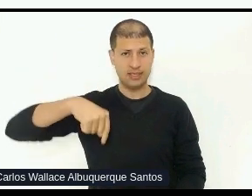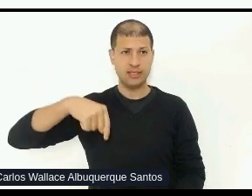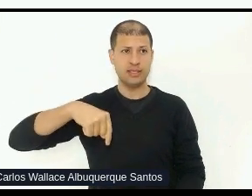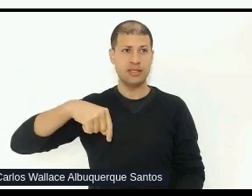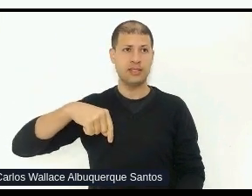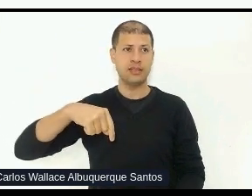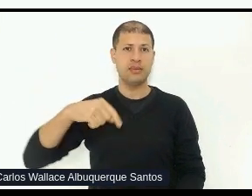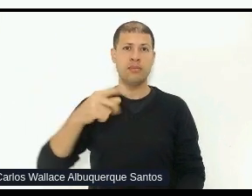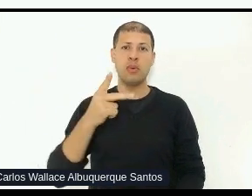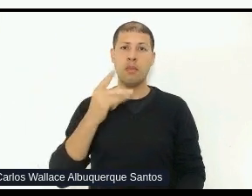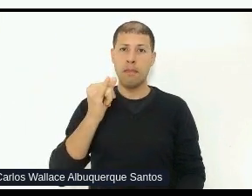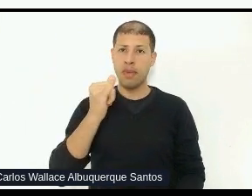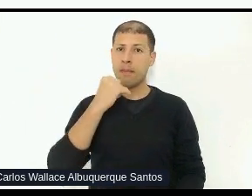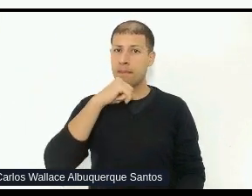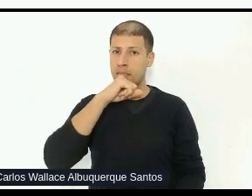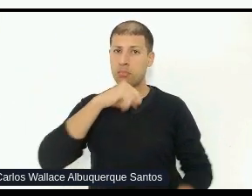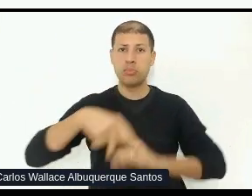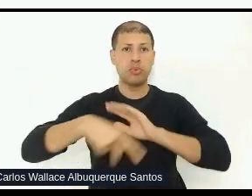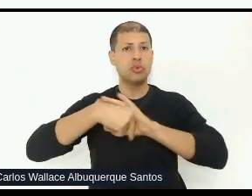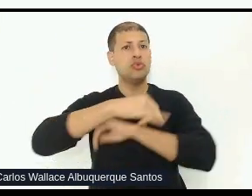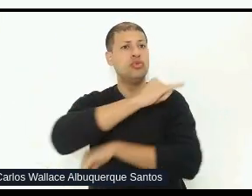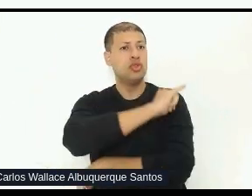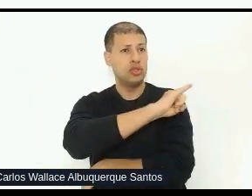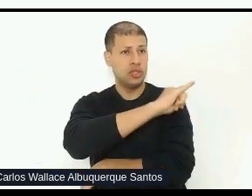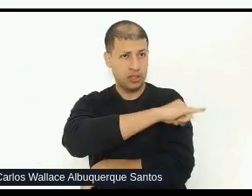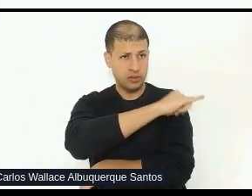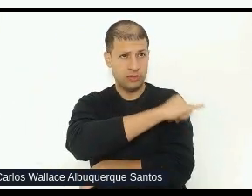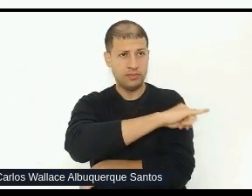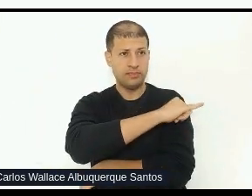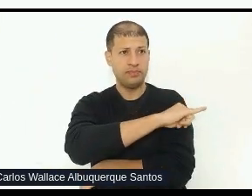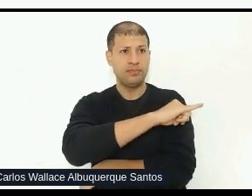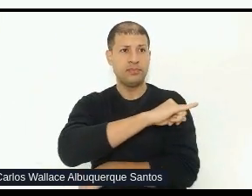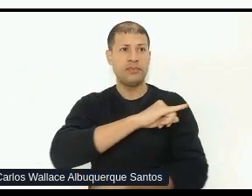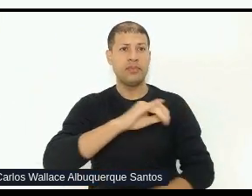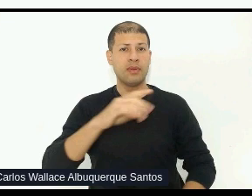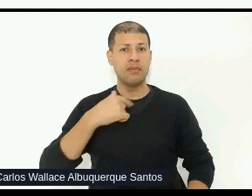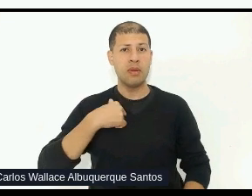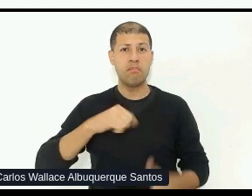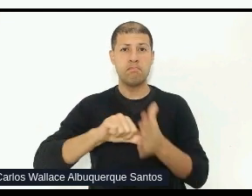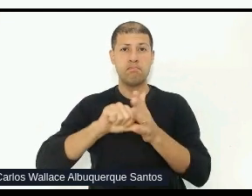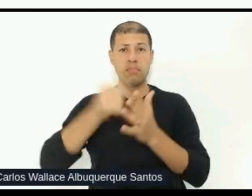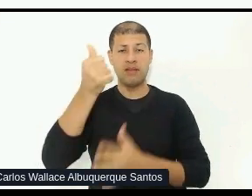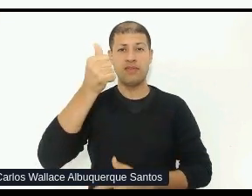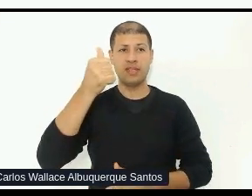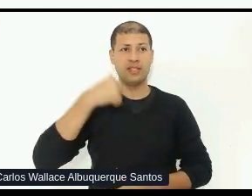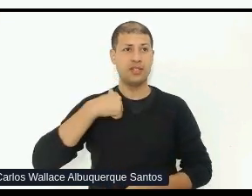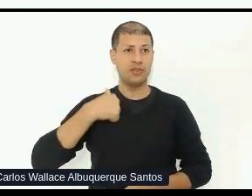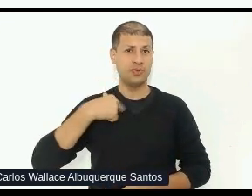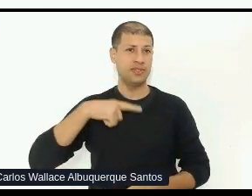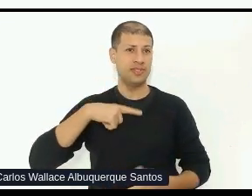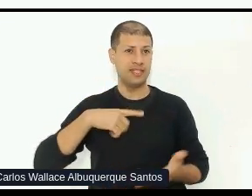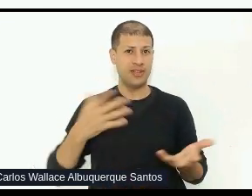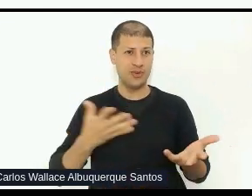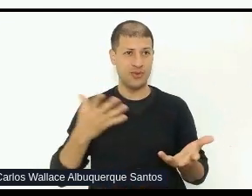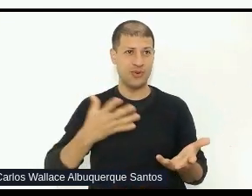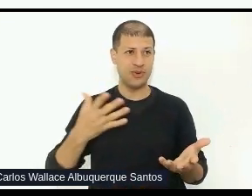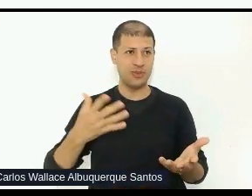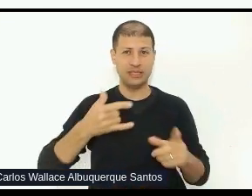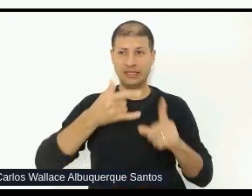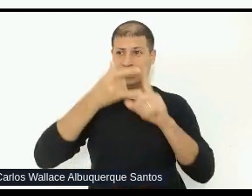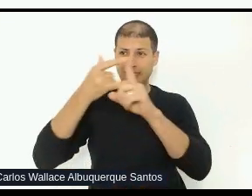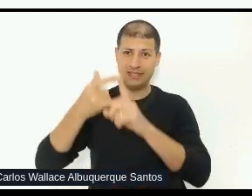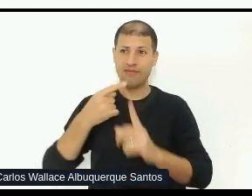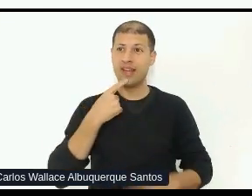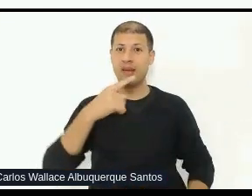meus pais são do Rio de Janeiro e isso é a minha primeira vez que eu estou fazendo uma apresentação em